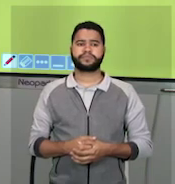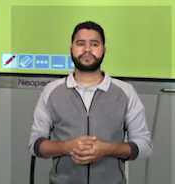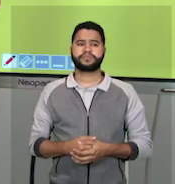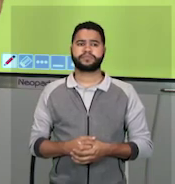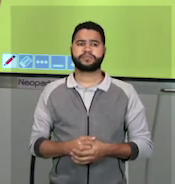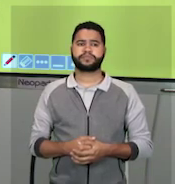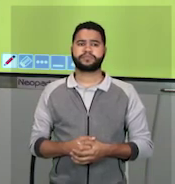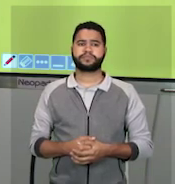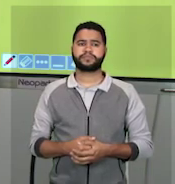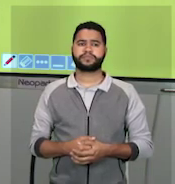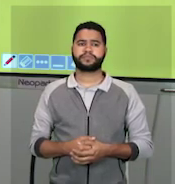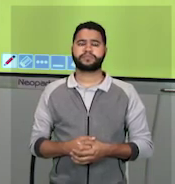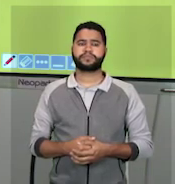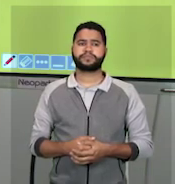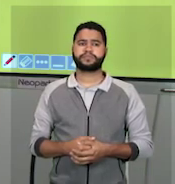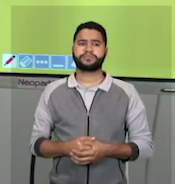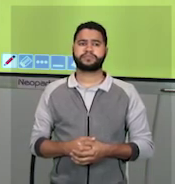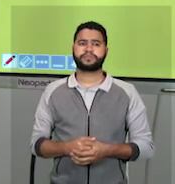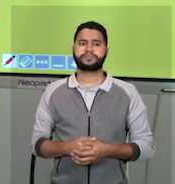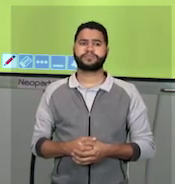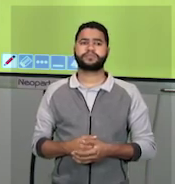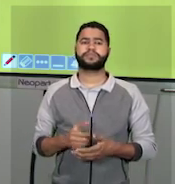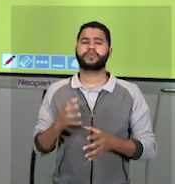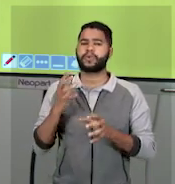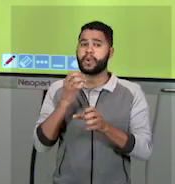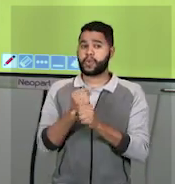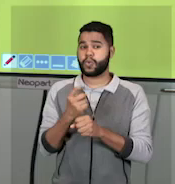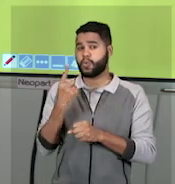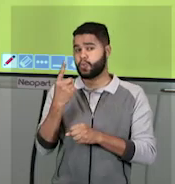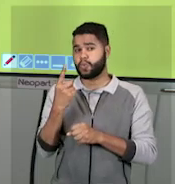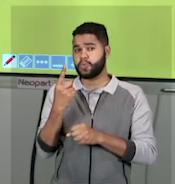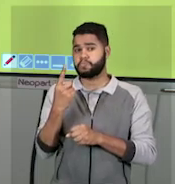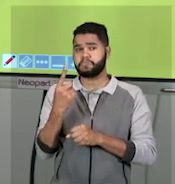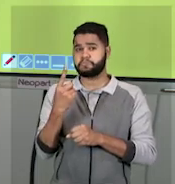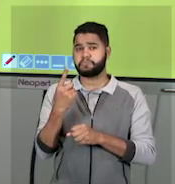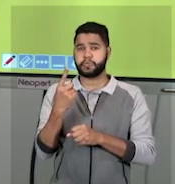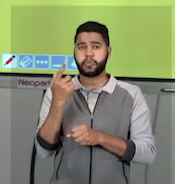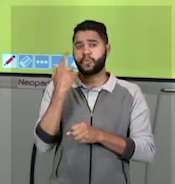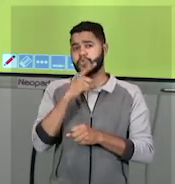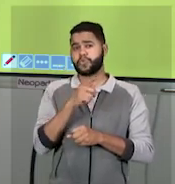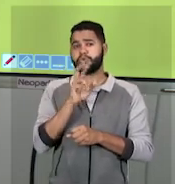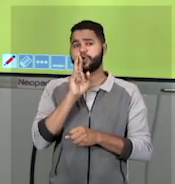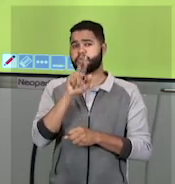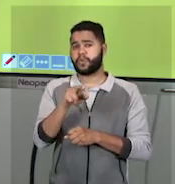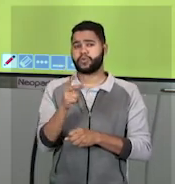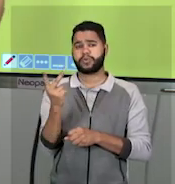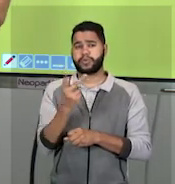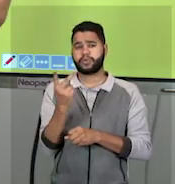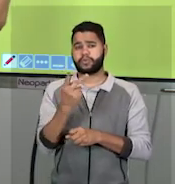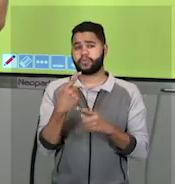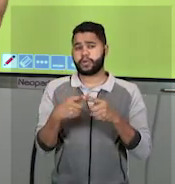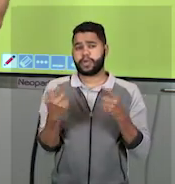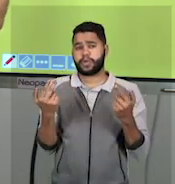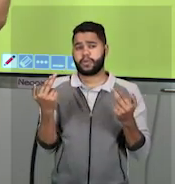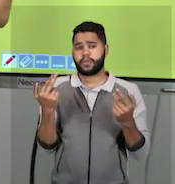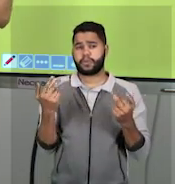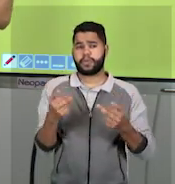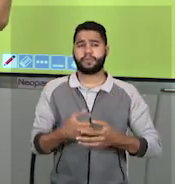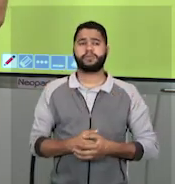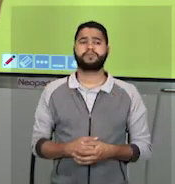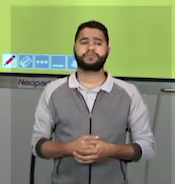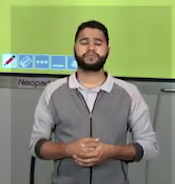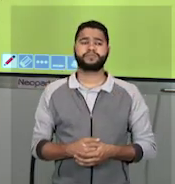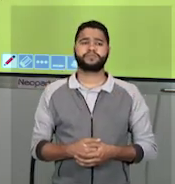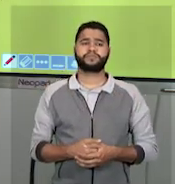15. Vamos calcular aqui mesmo, ó. Se eu calcular um, eu calculo o outro, porque ambos são x, né? O valor é igual. Valores são iguais,